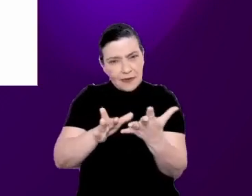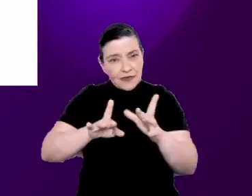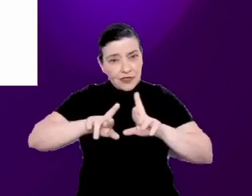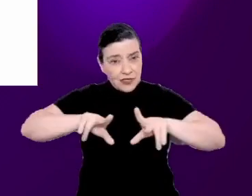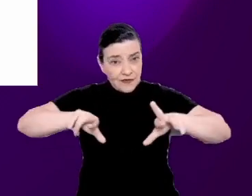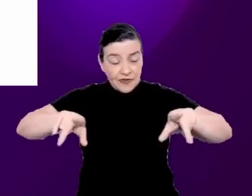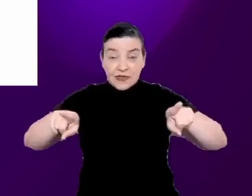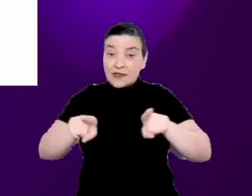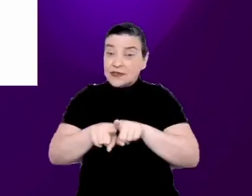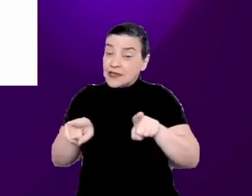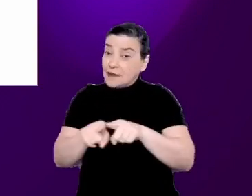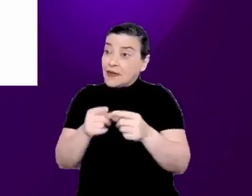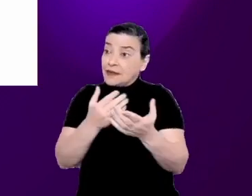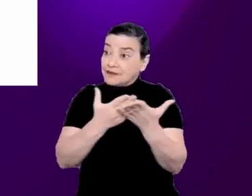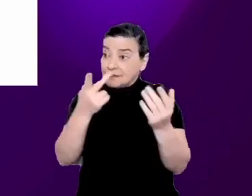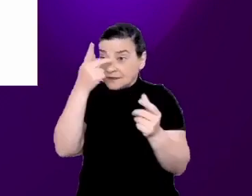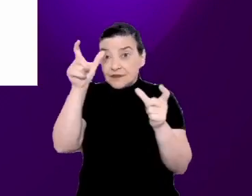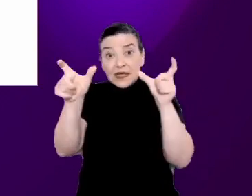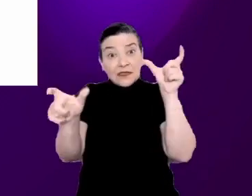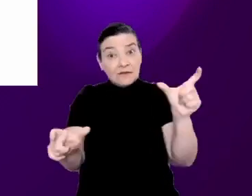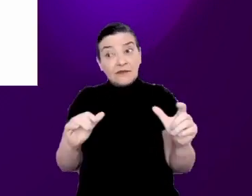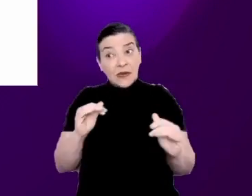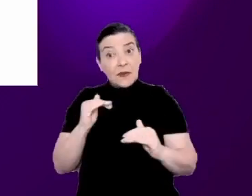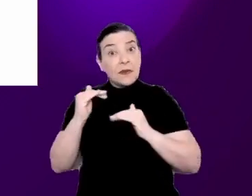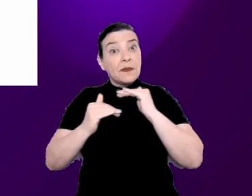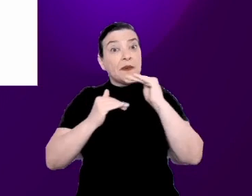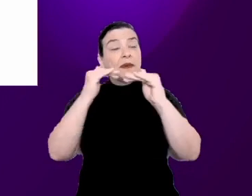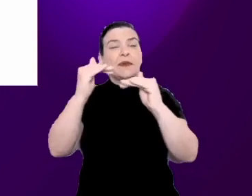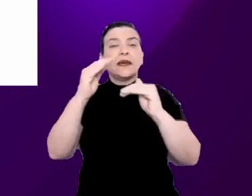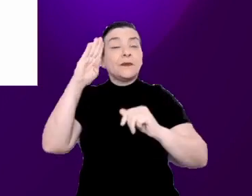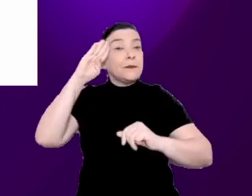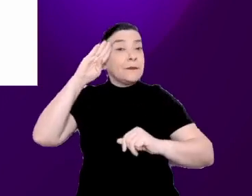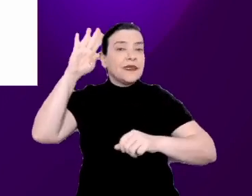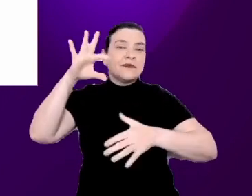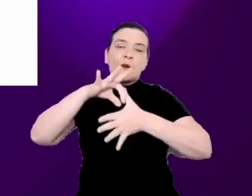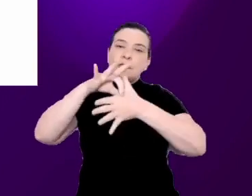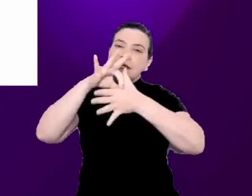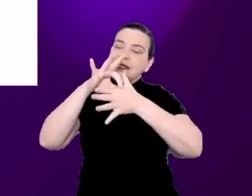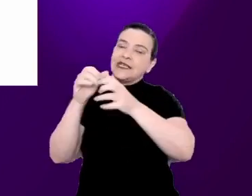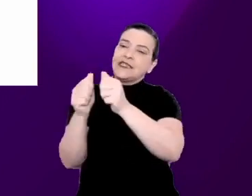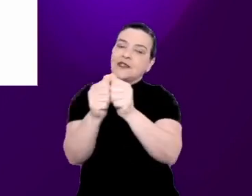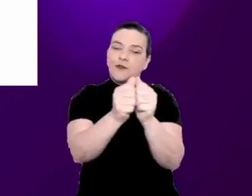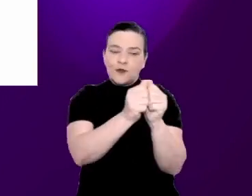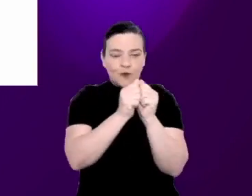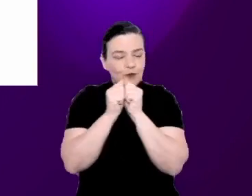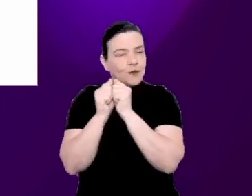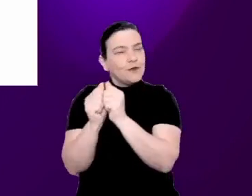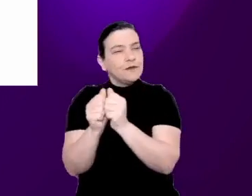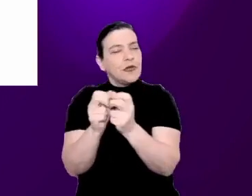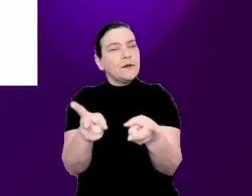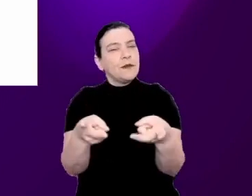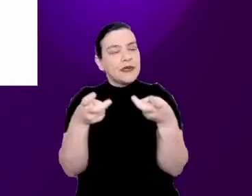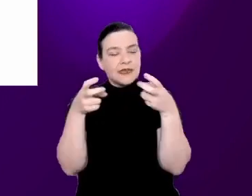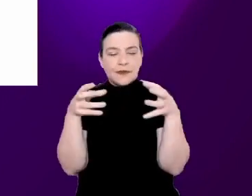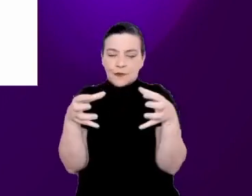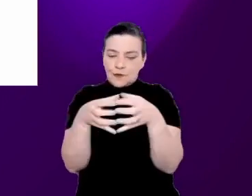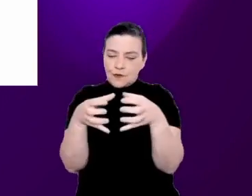desenvolvendo as pessoas e buscando uma liderança coletiva. Eu vejo a enfermagem como